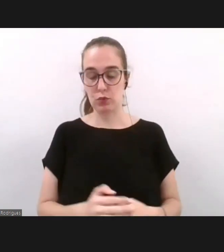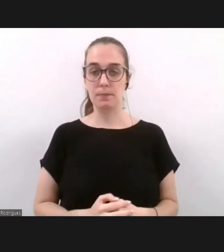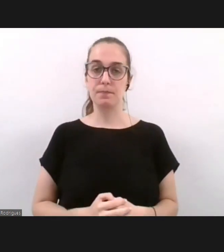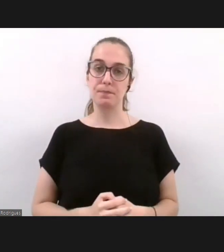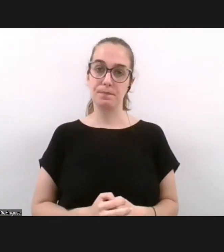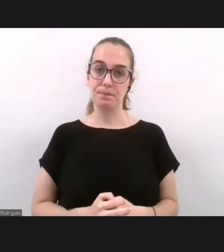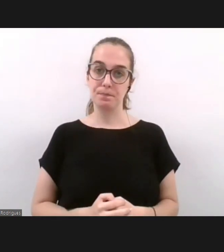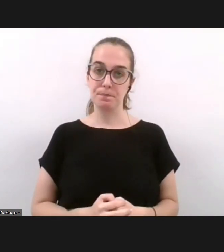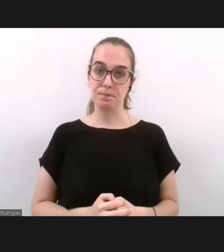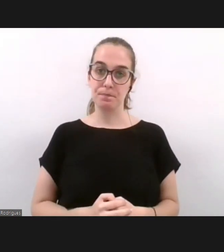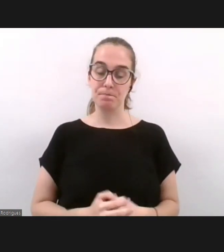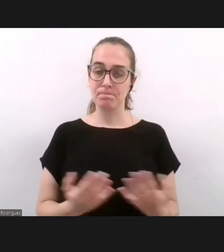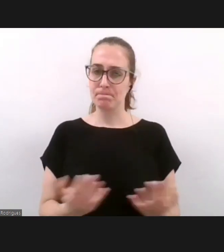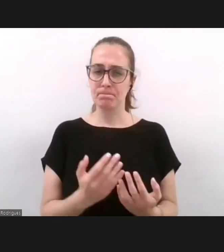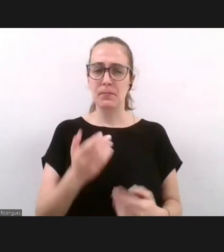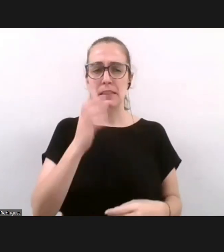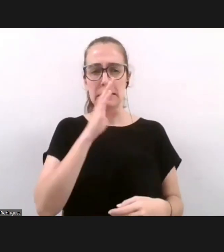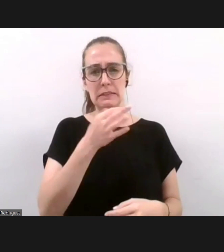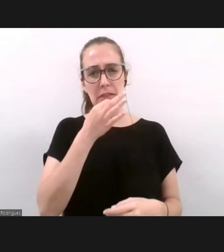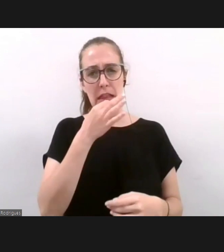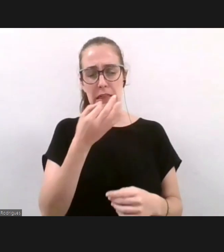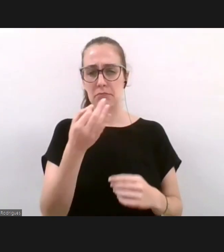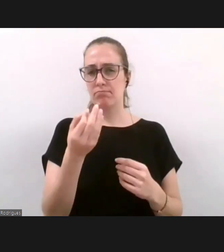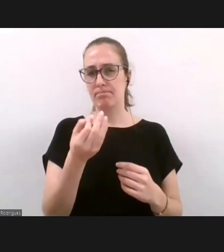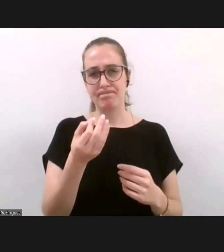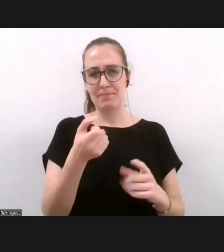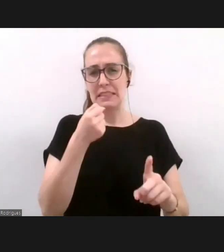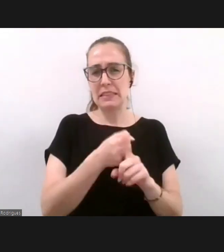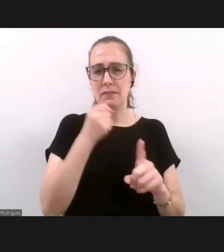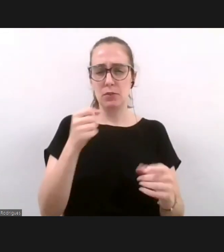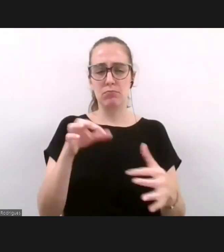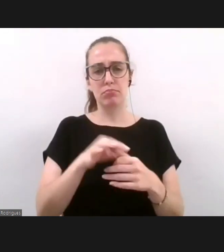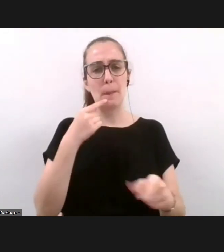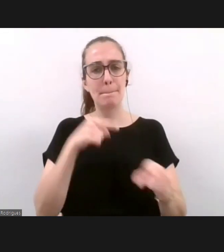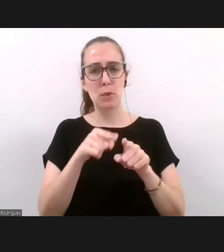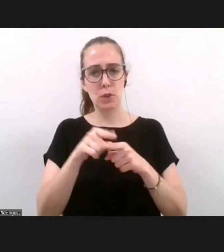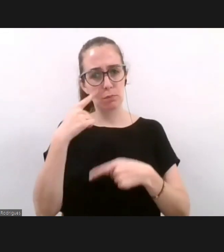Desde logo, os desafios que estão relacionados com a coerência das políticas públicas.